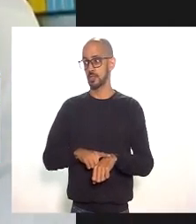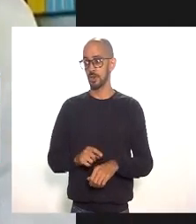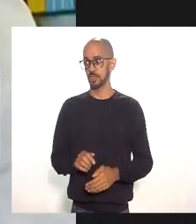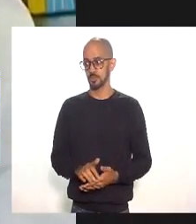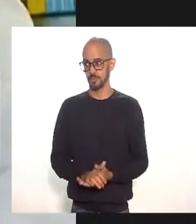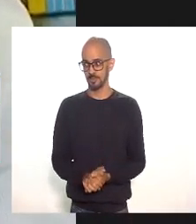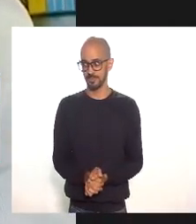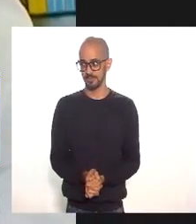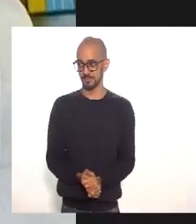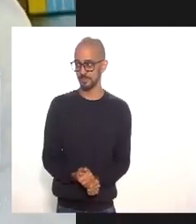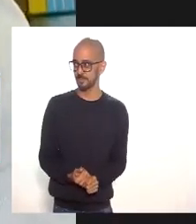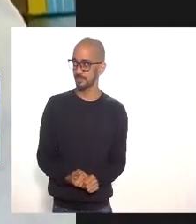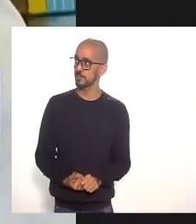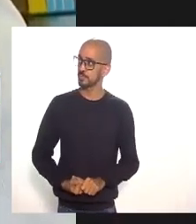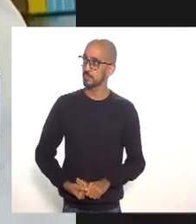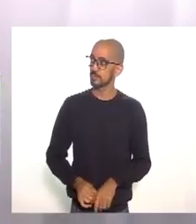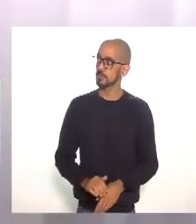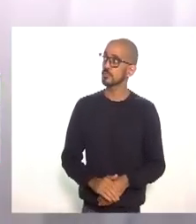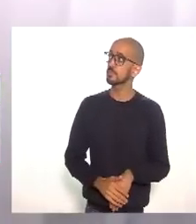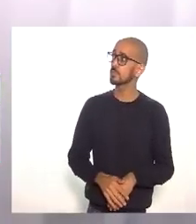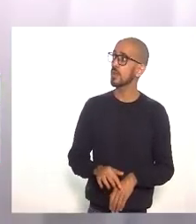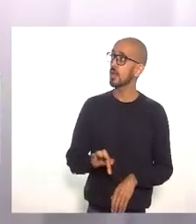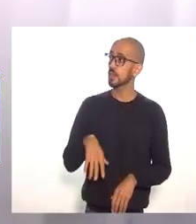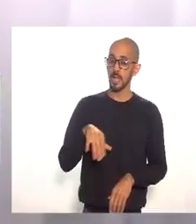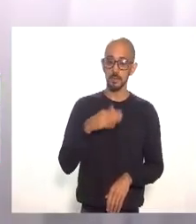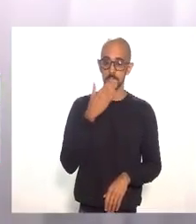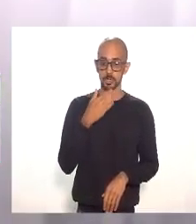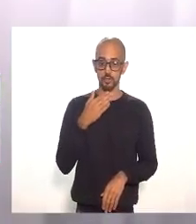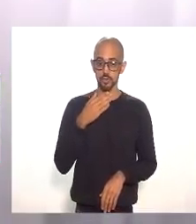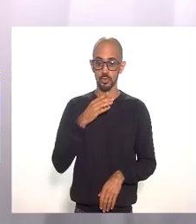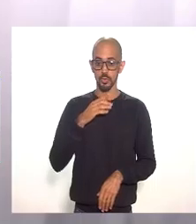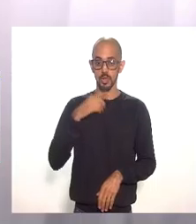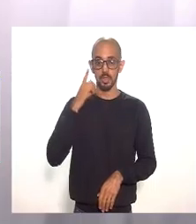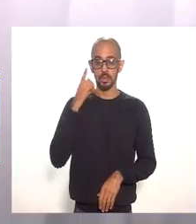tá, quem pediu a inscrição? Deputado Carlos Macedo.